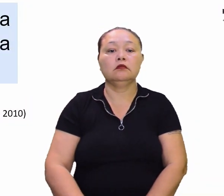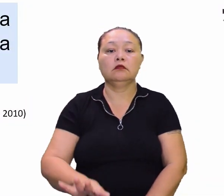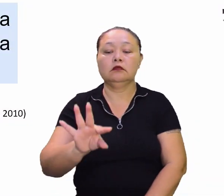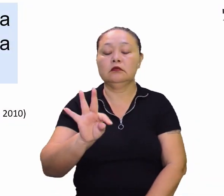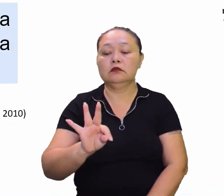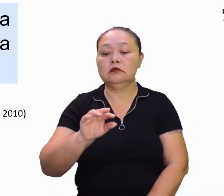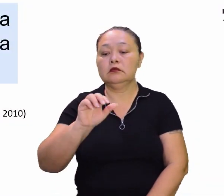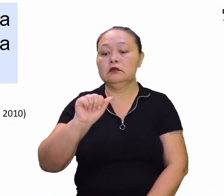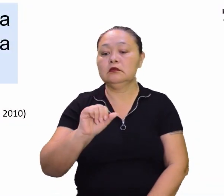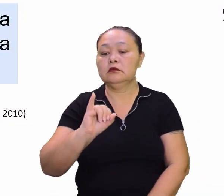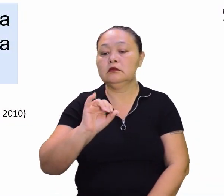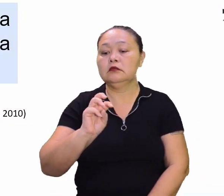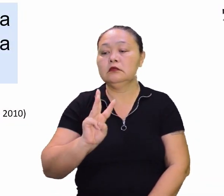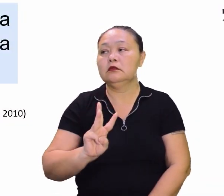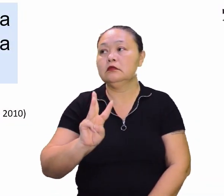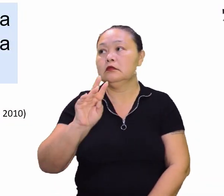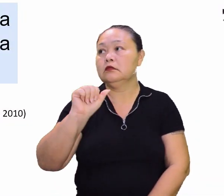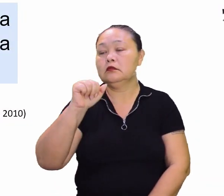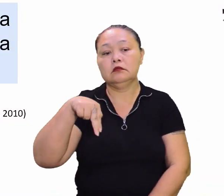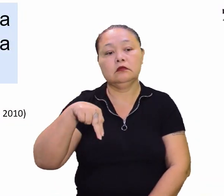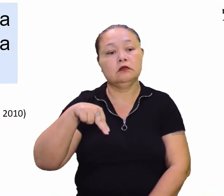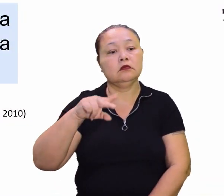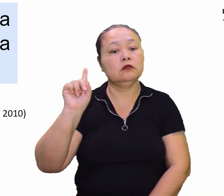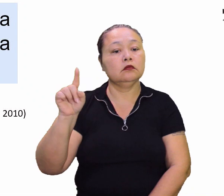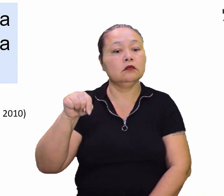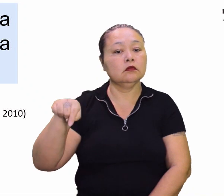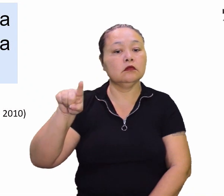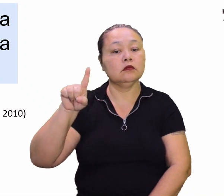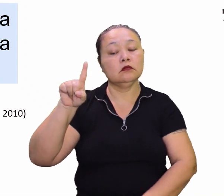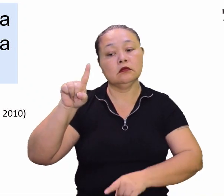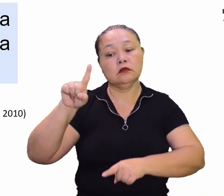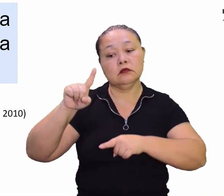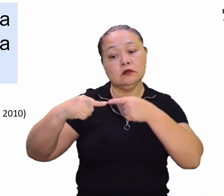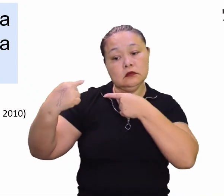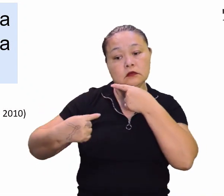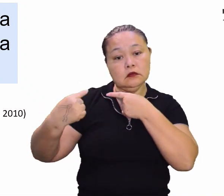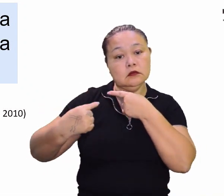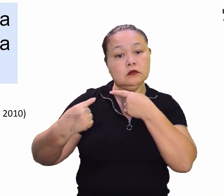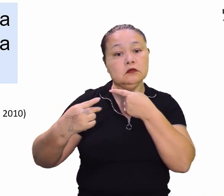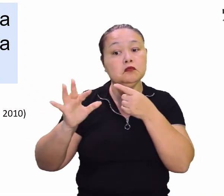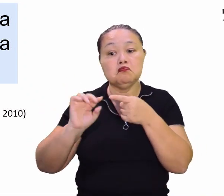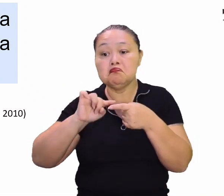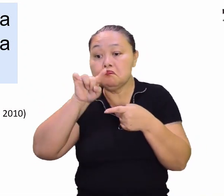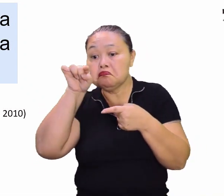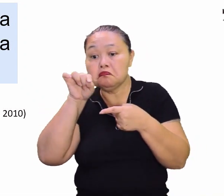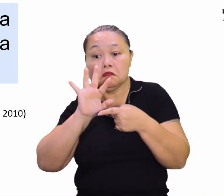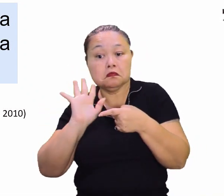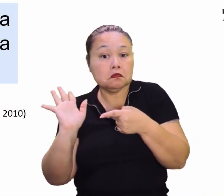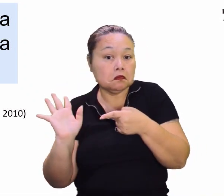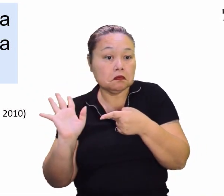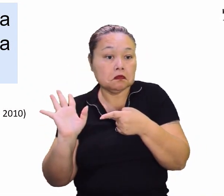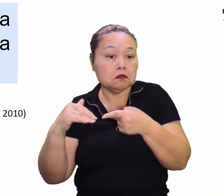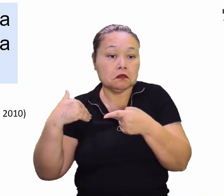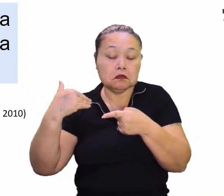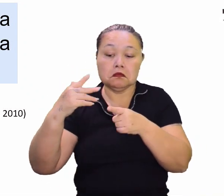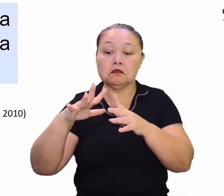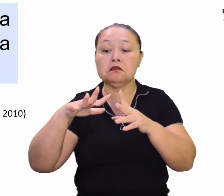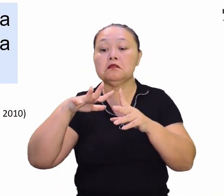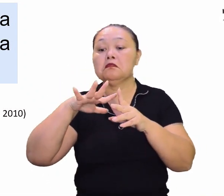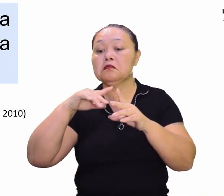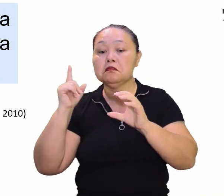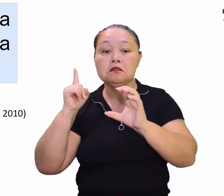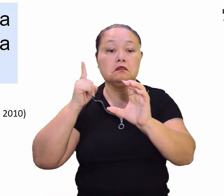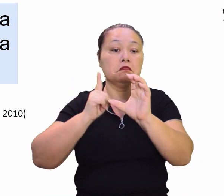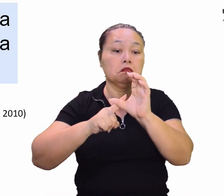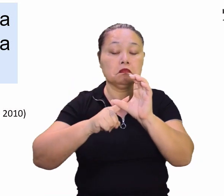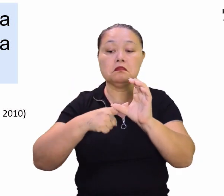Taiwan. O que a gente tem para falar de Taiwan? Então, com a situação política indefinida, desde que os comunistas tomaram o poder na